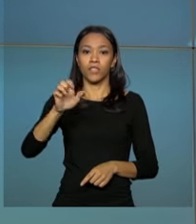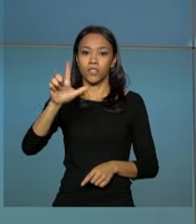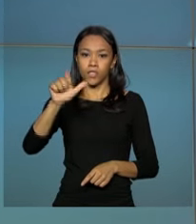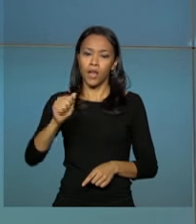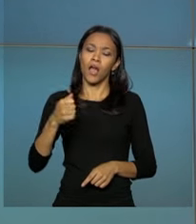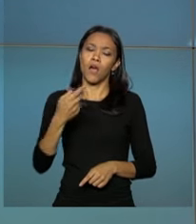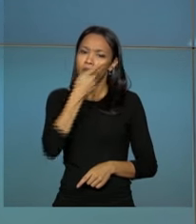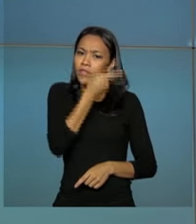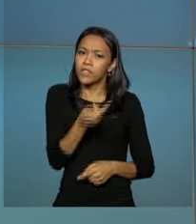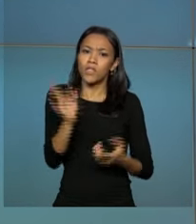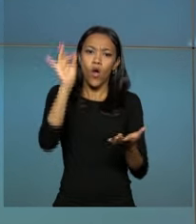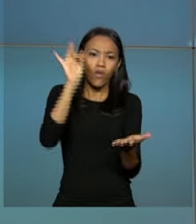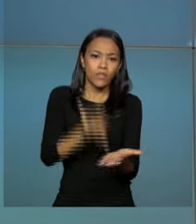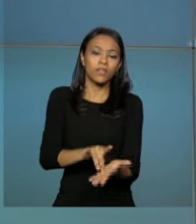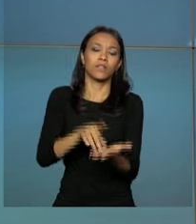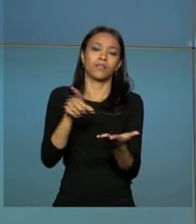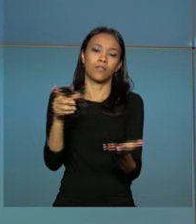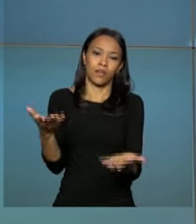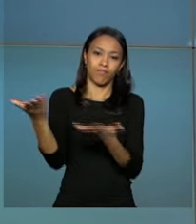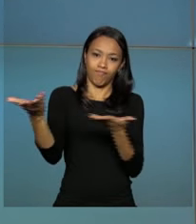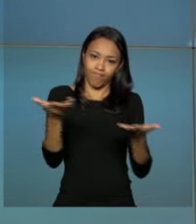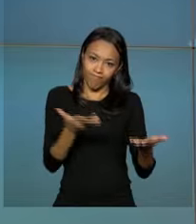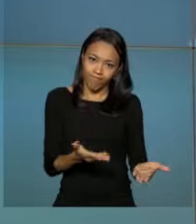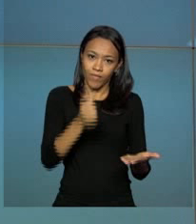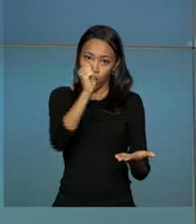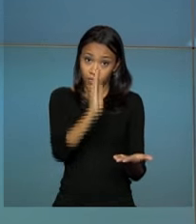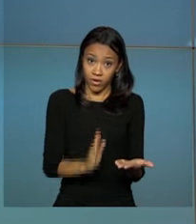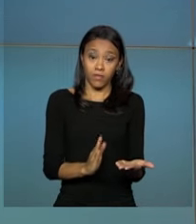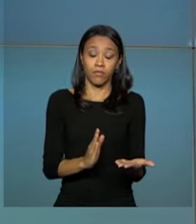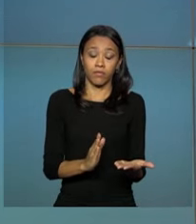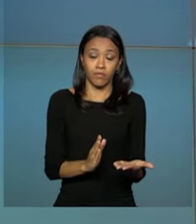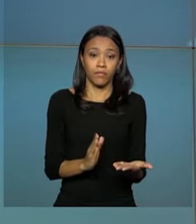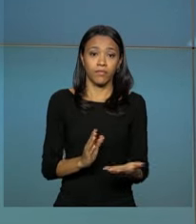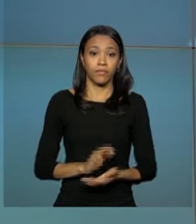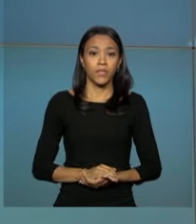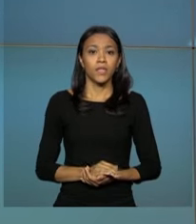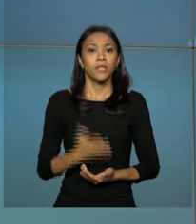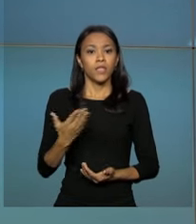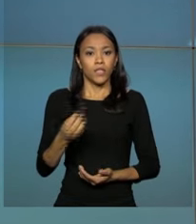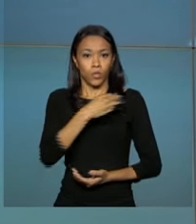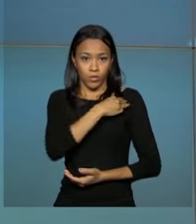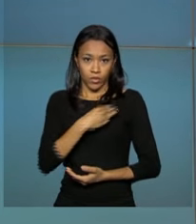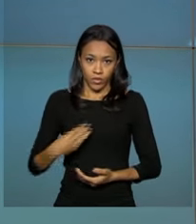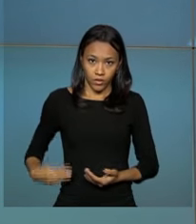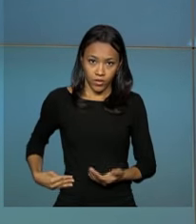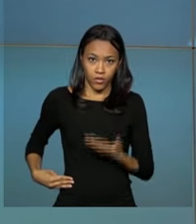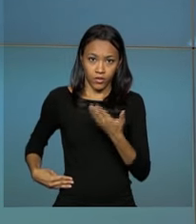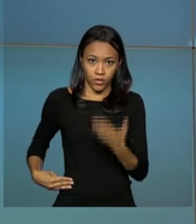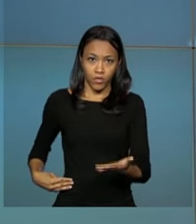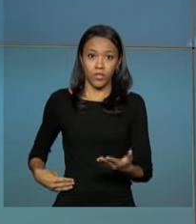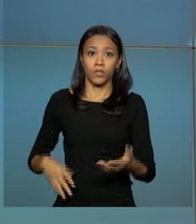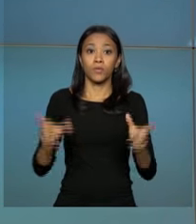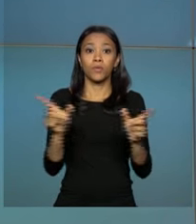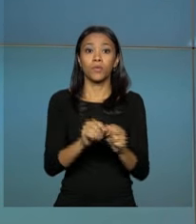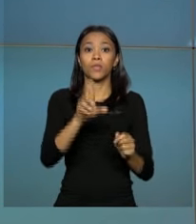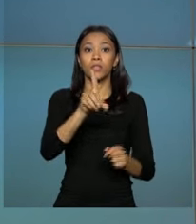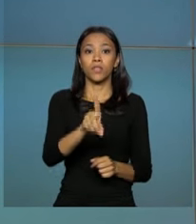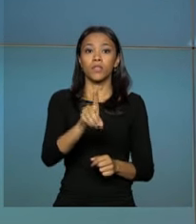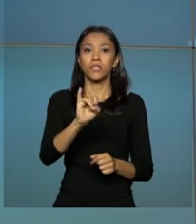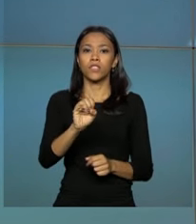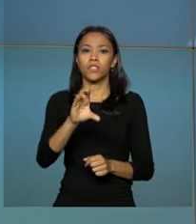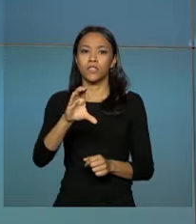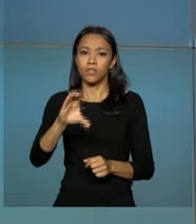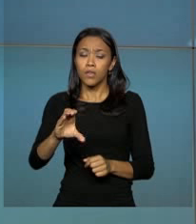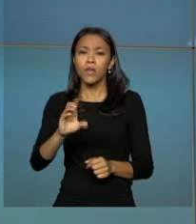visita oficial da chefe de governo alemã ao Brasil. E o ministro do Desenvolvimento, Indústria e Comércio Exterior,